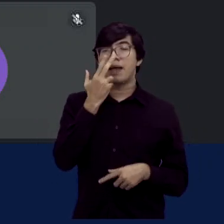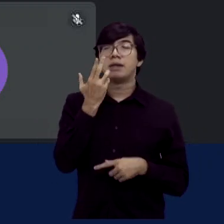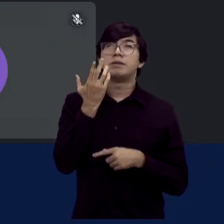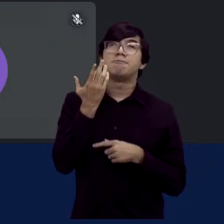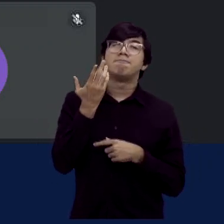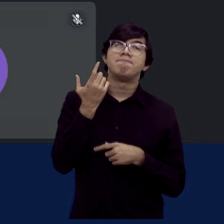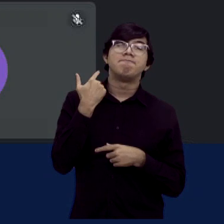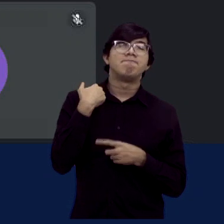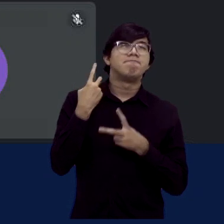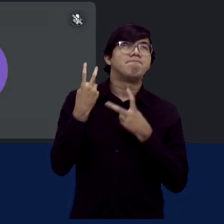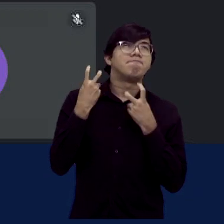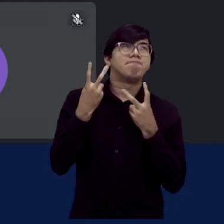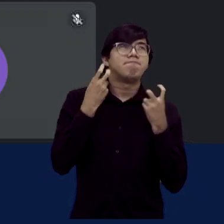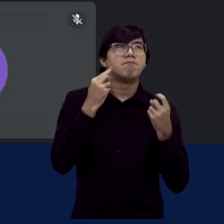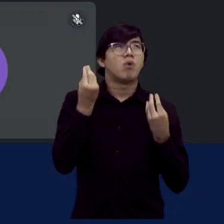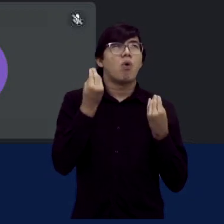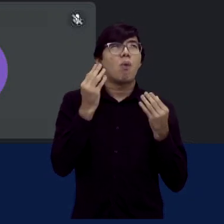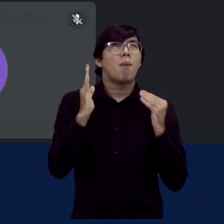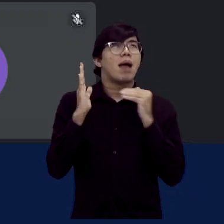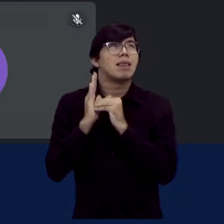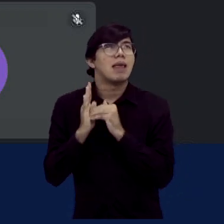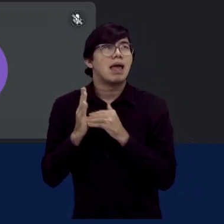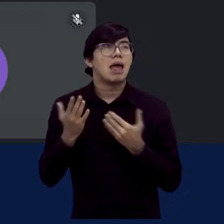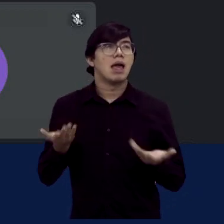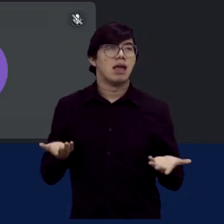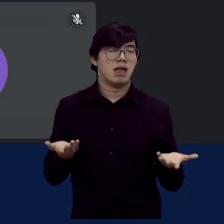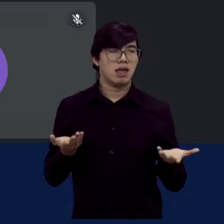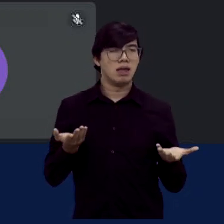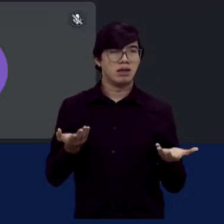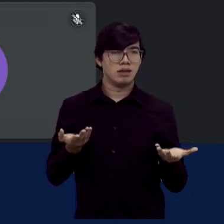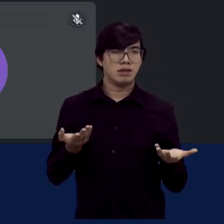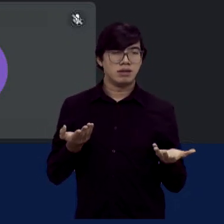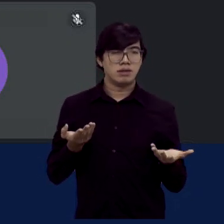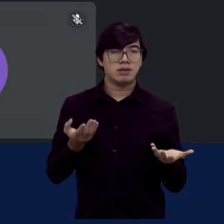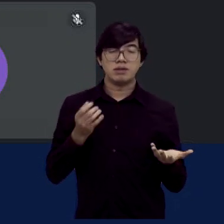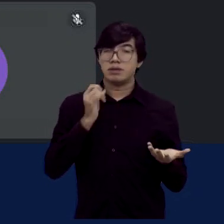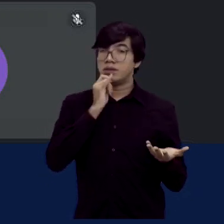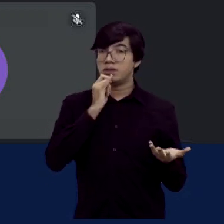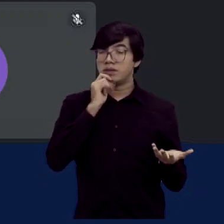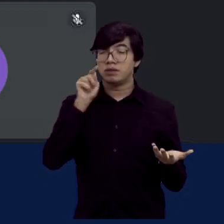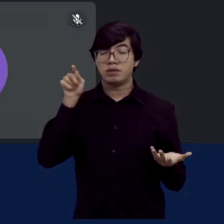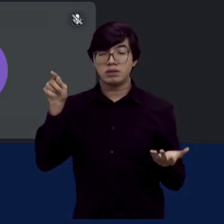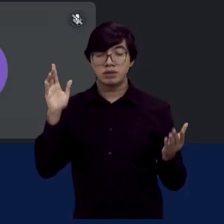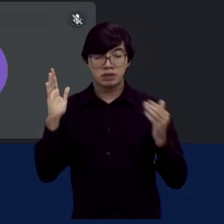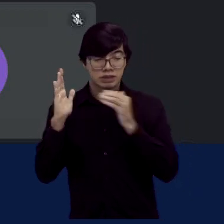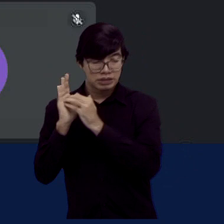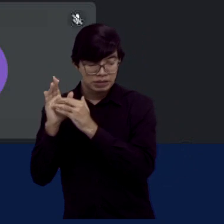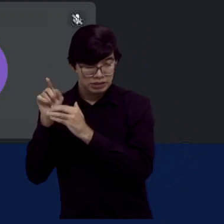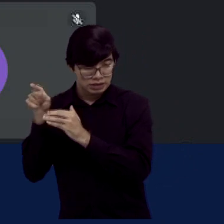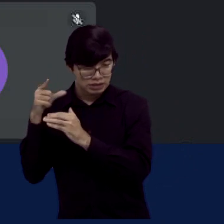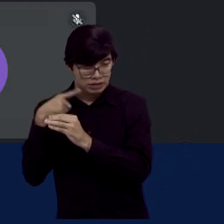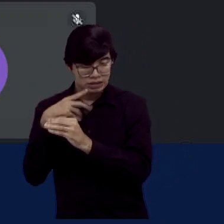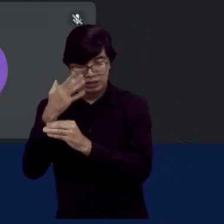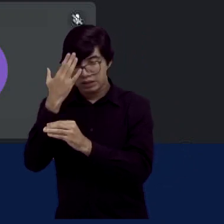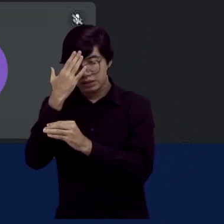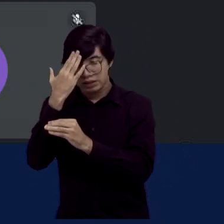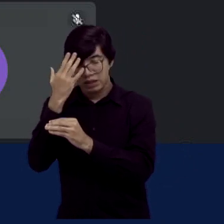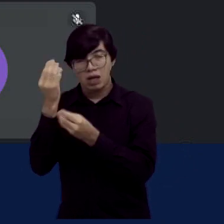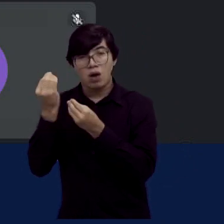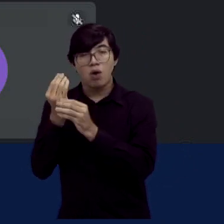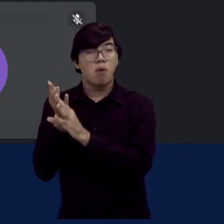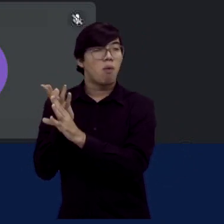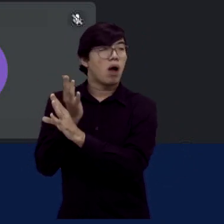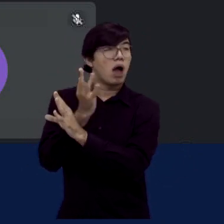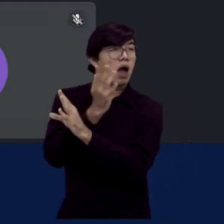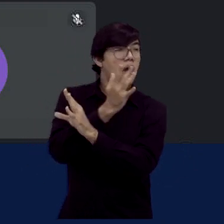eu vou atingir. Então, se eu sei o fim e eu tenho a bússola, eu sei como seguir esse caminho.